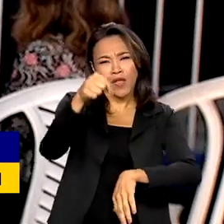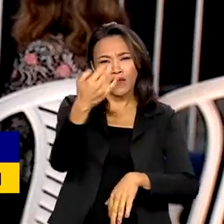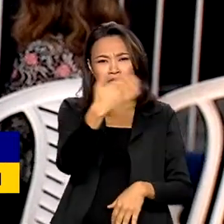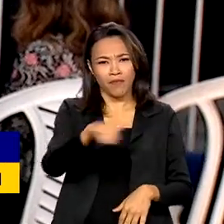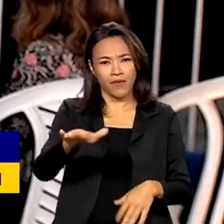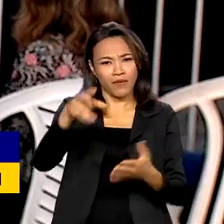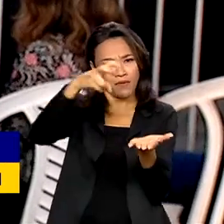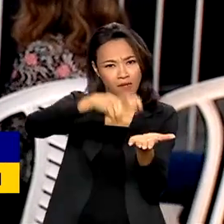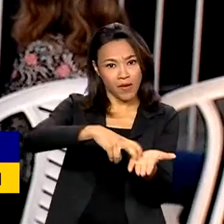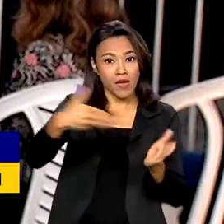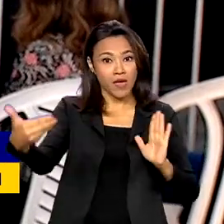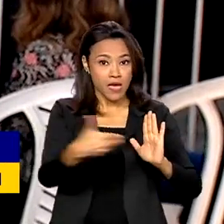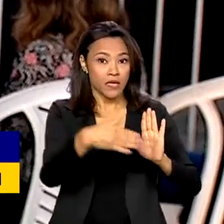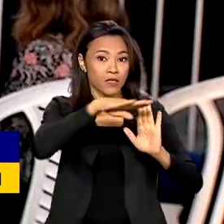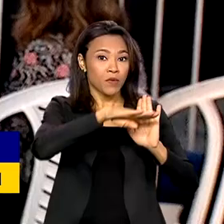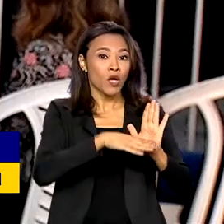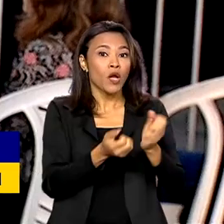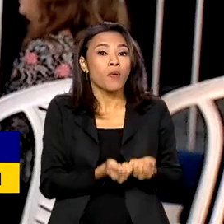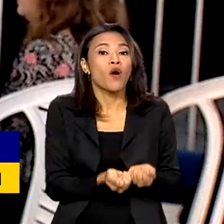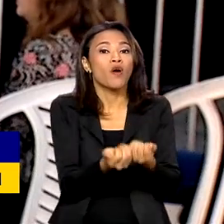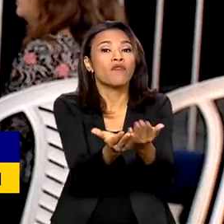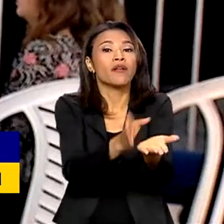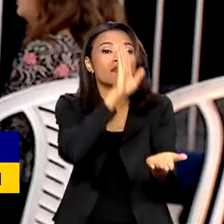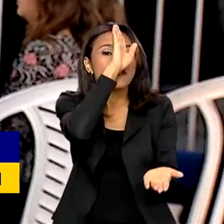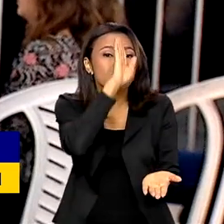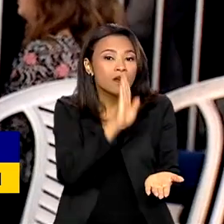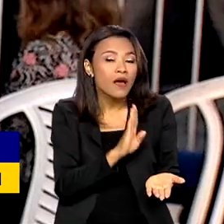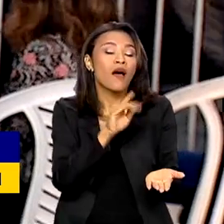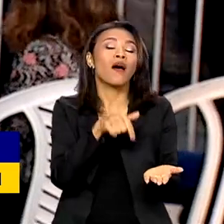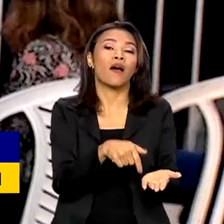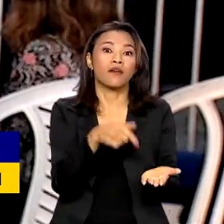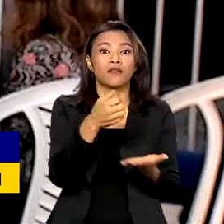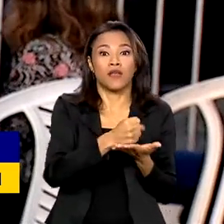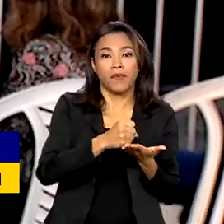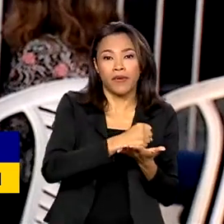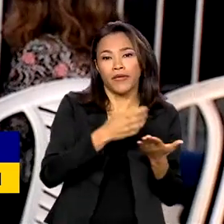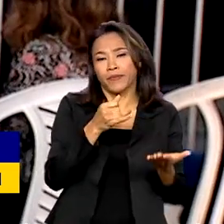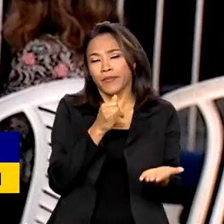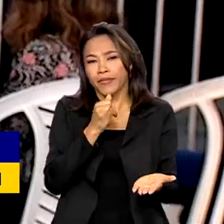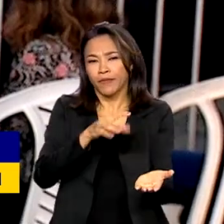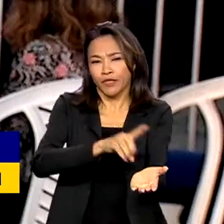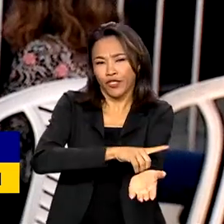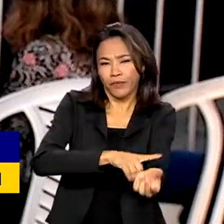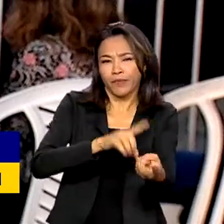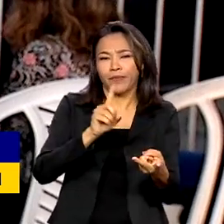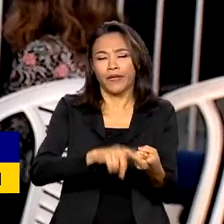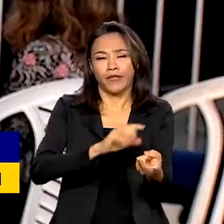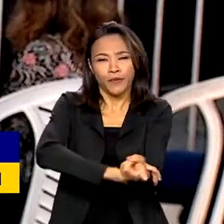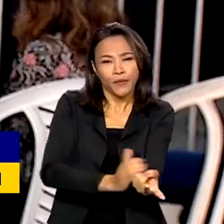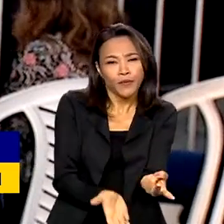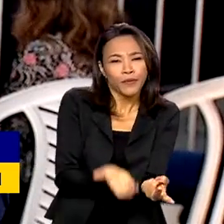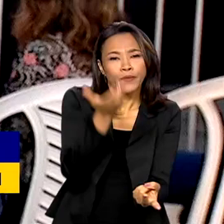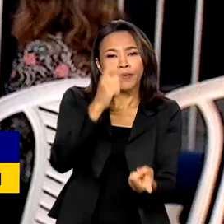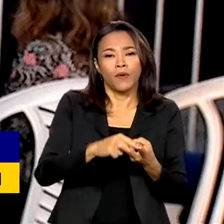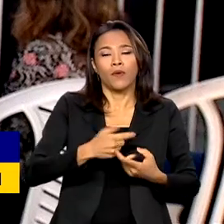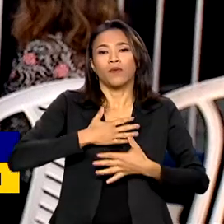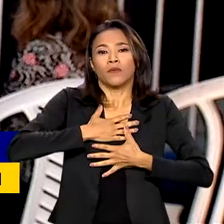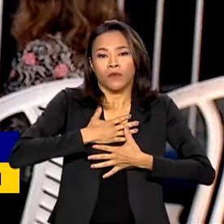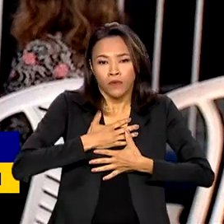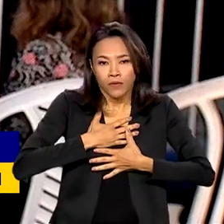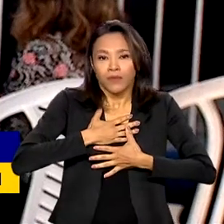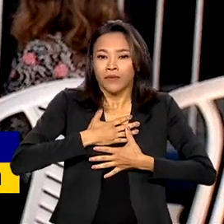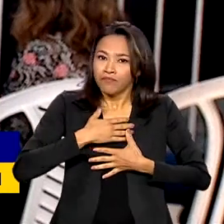O programa oferece medicação de graça para doenças crônicas, como diabetes, hipertensão e asmas, ou a